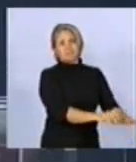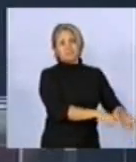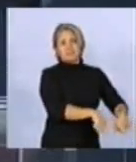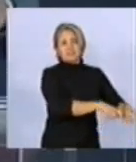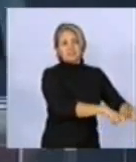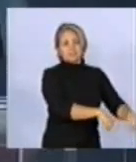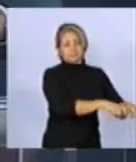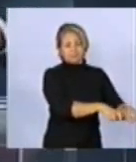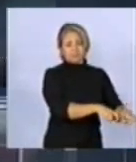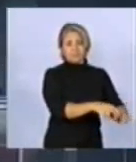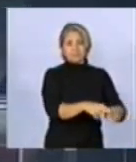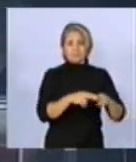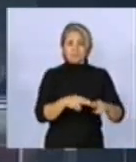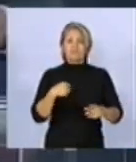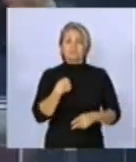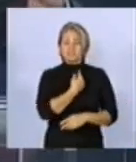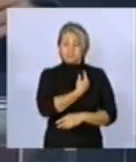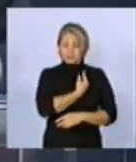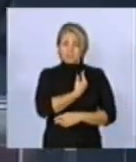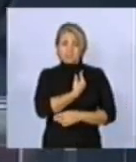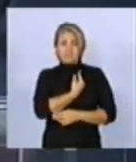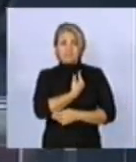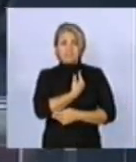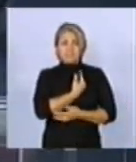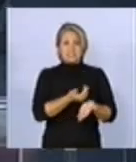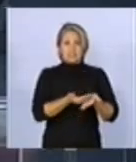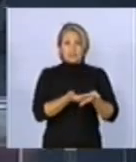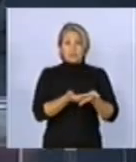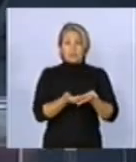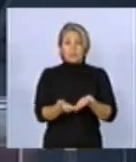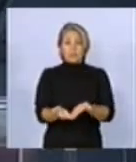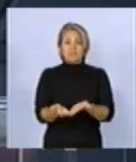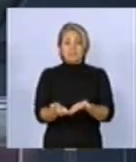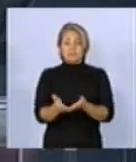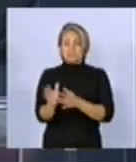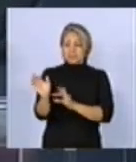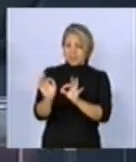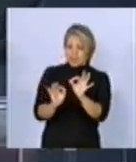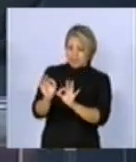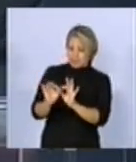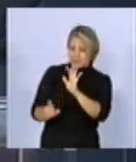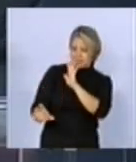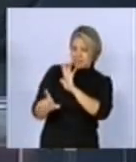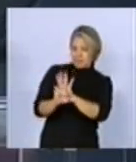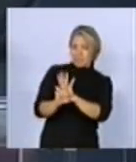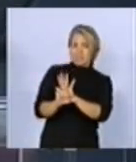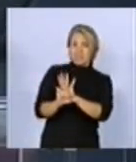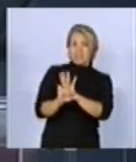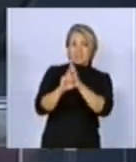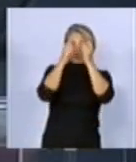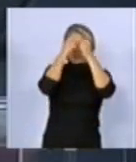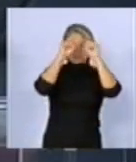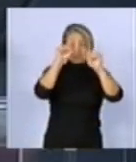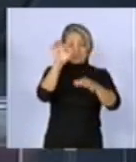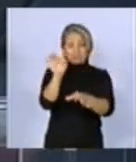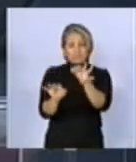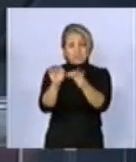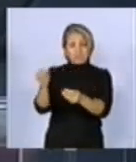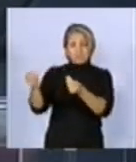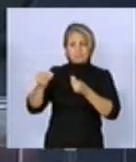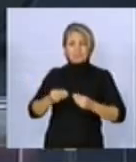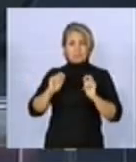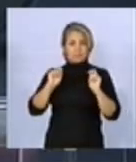Esse é um dos motivos que a que levou a a elaborar a lei o Tribunal de Justiça nos dava essa condição